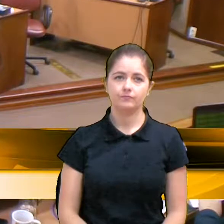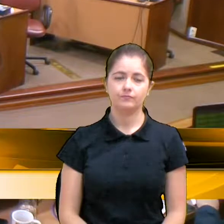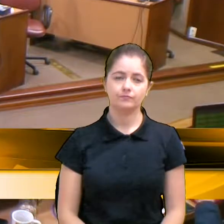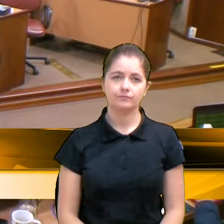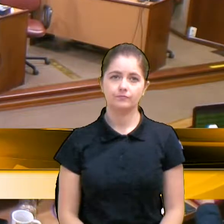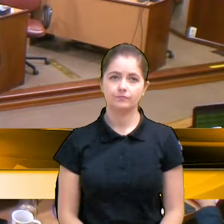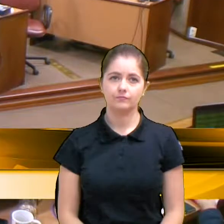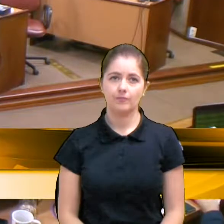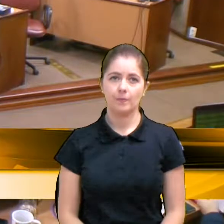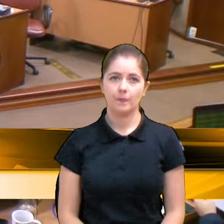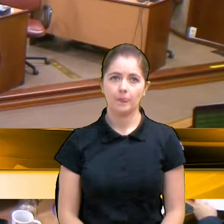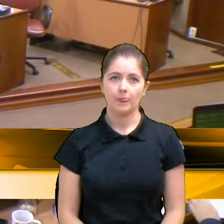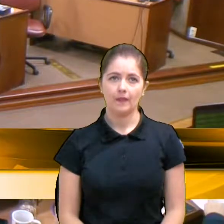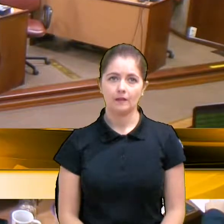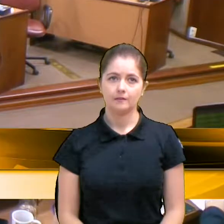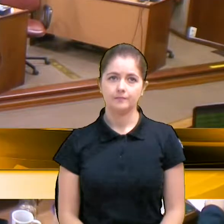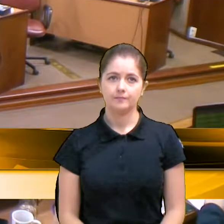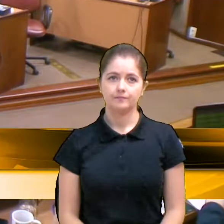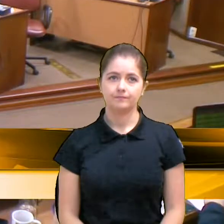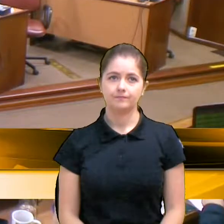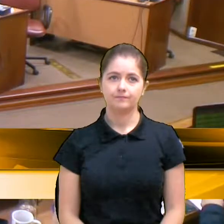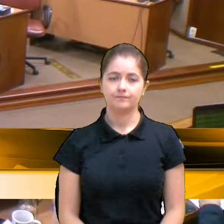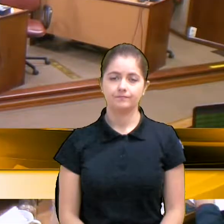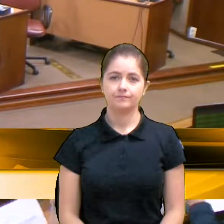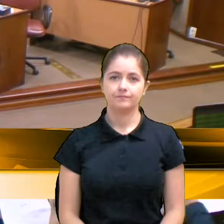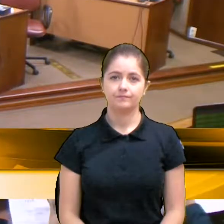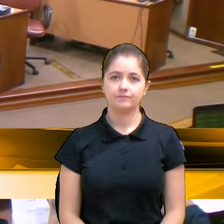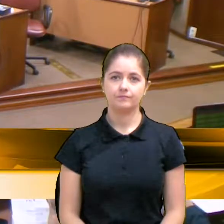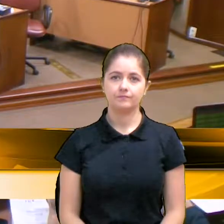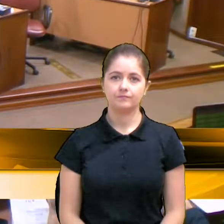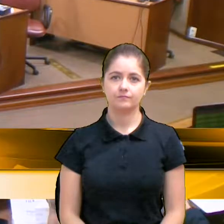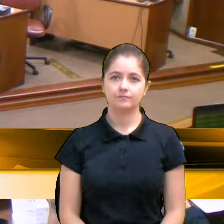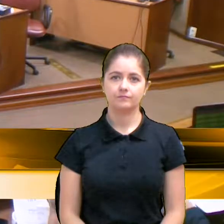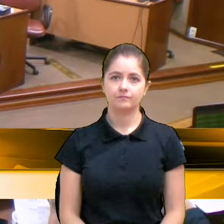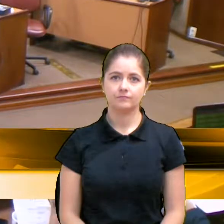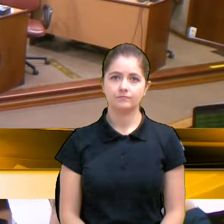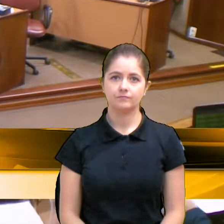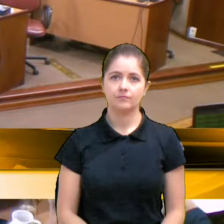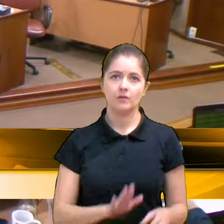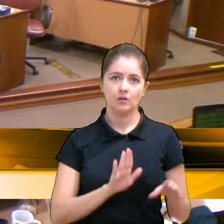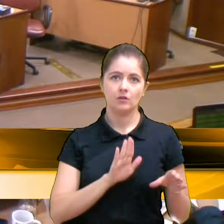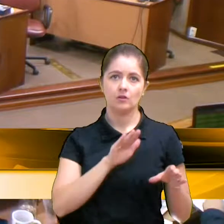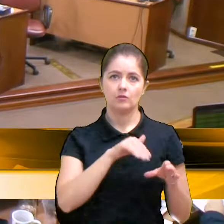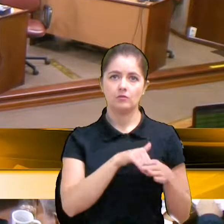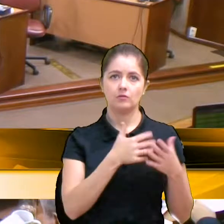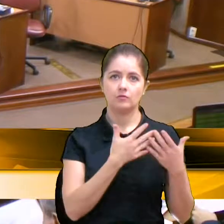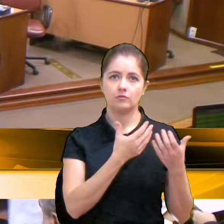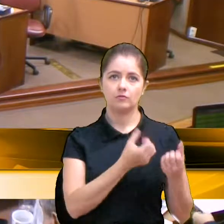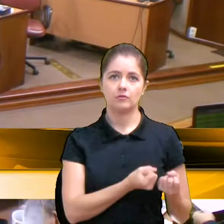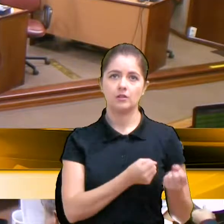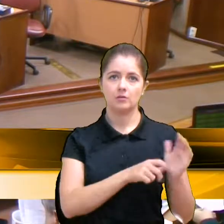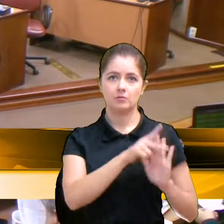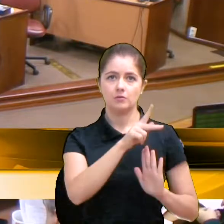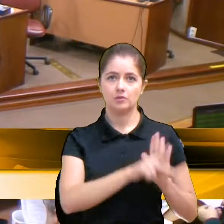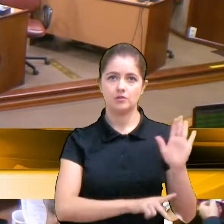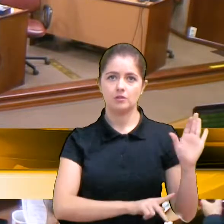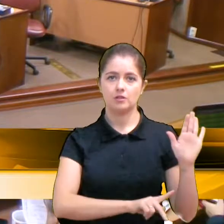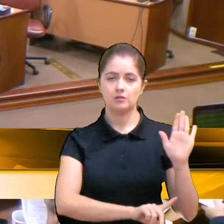Só ele vai falar hoje? Declaração de líder. Favorável ao projeto de lei complementar